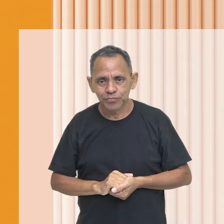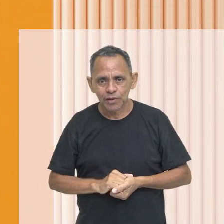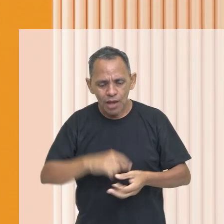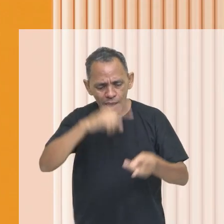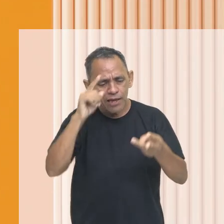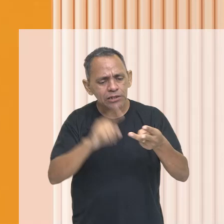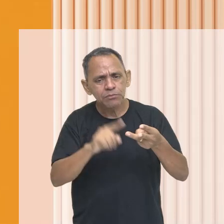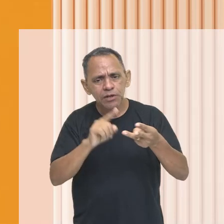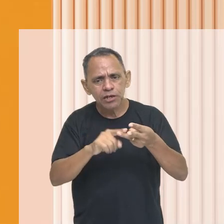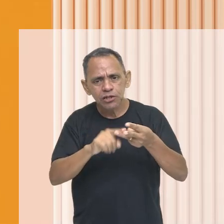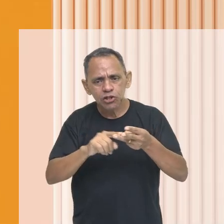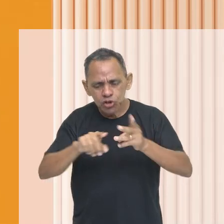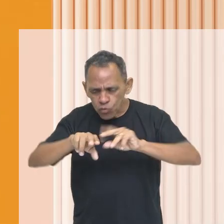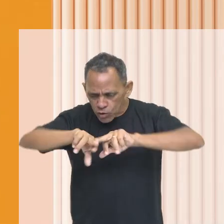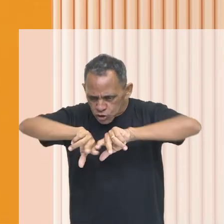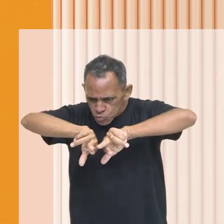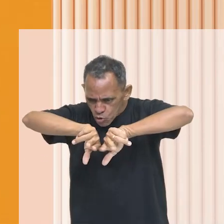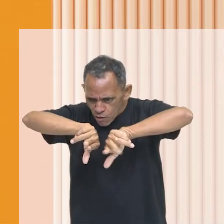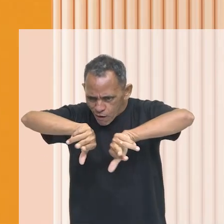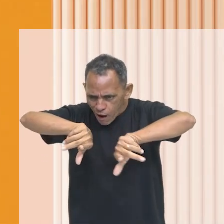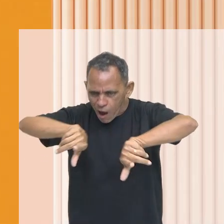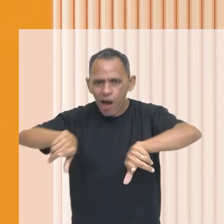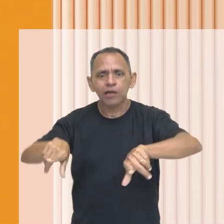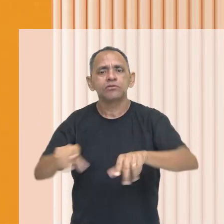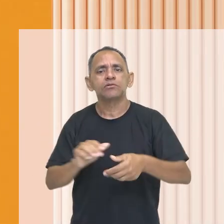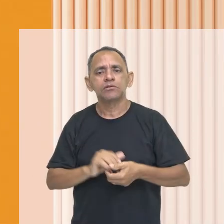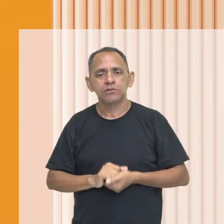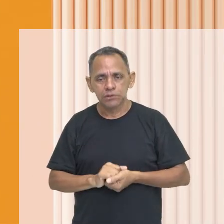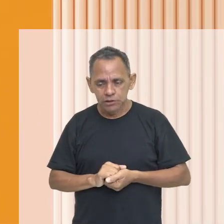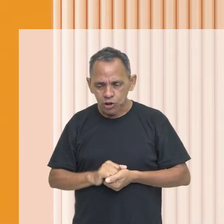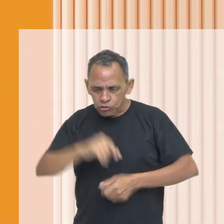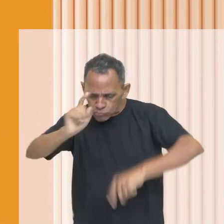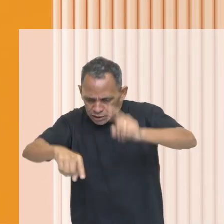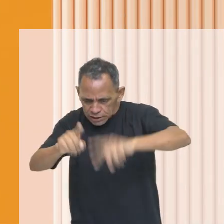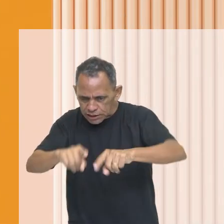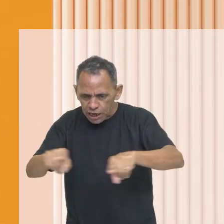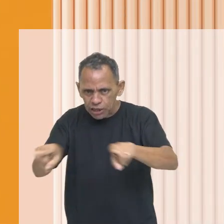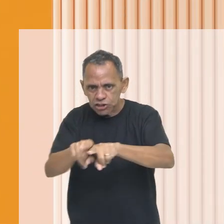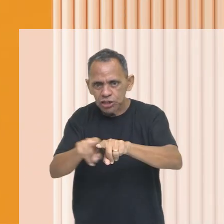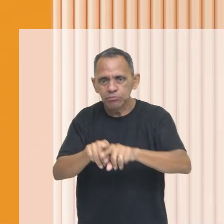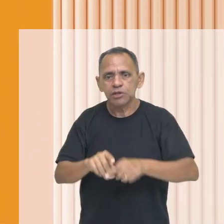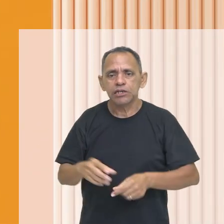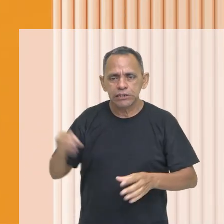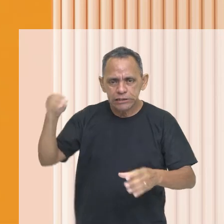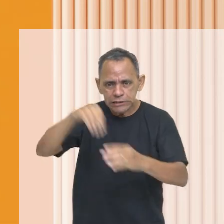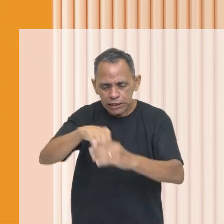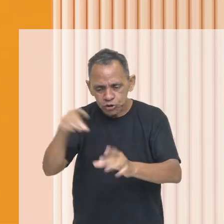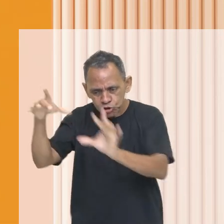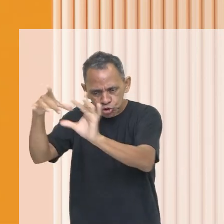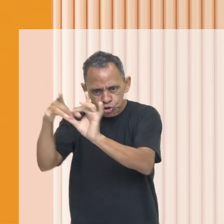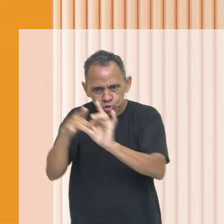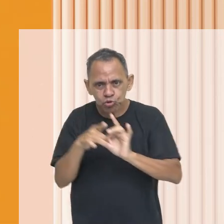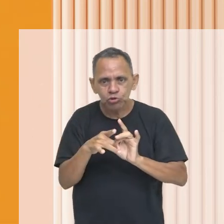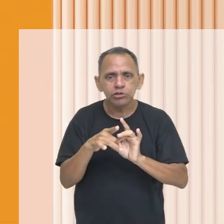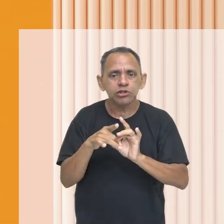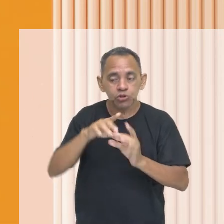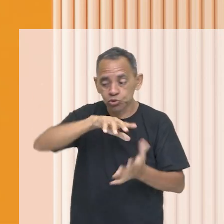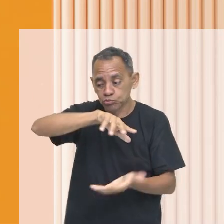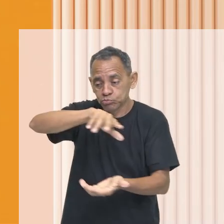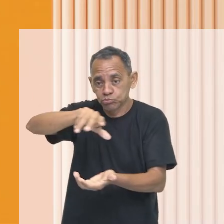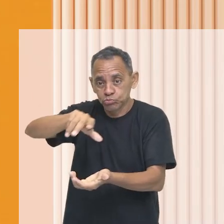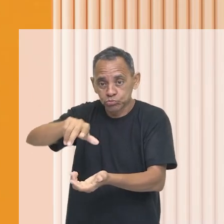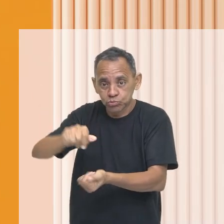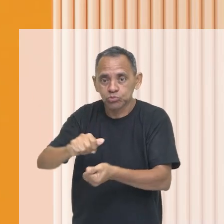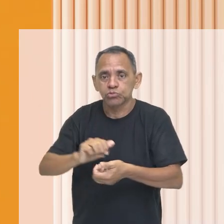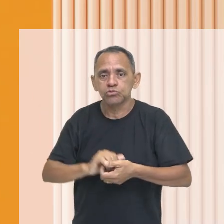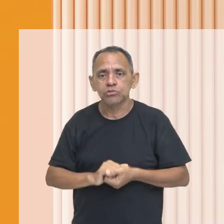explorado. Por quê? Estamos falando de um mundo, de um contexto mundial ali, né,